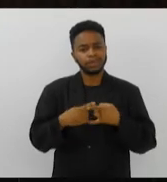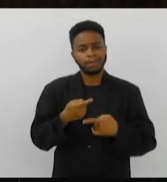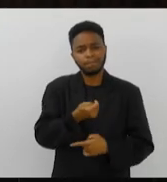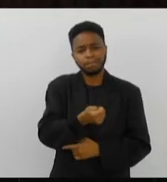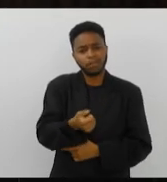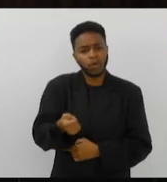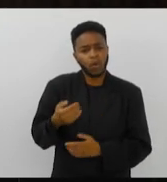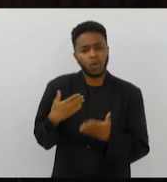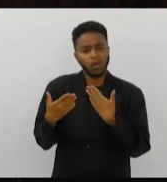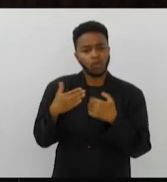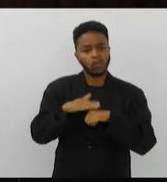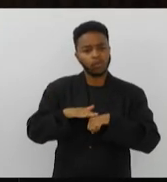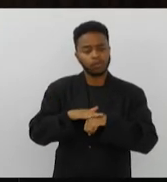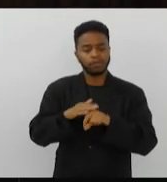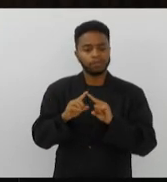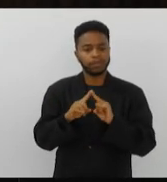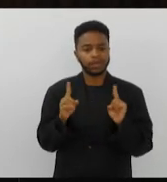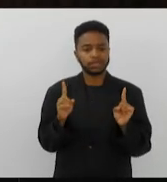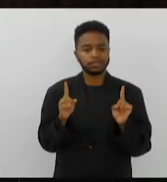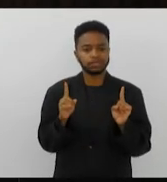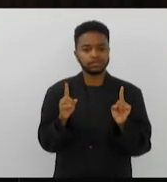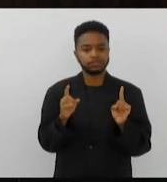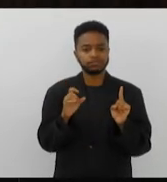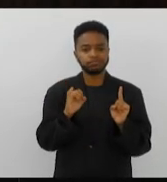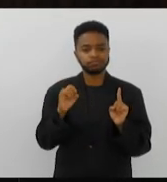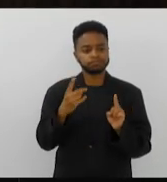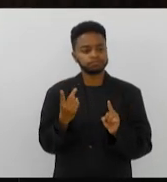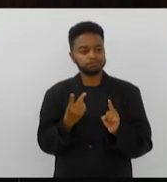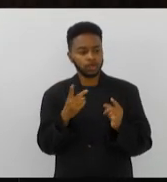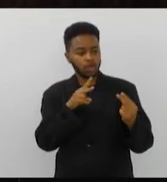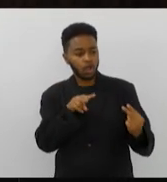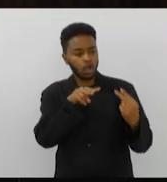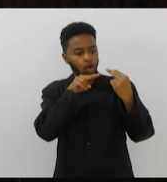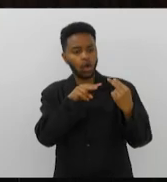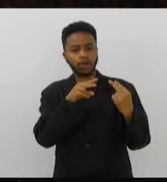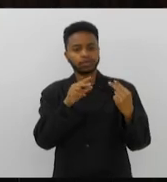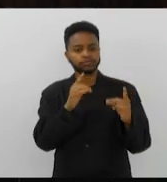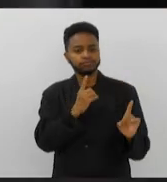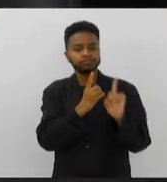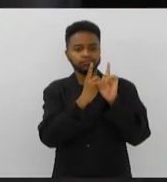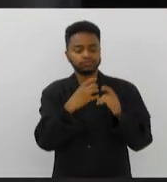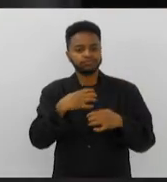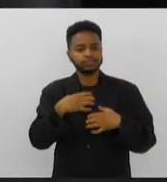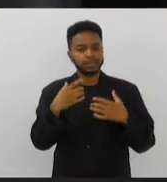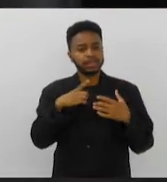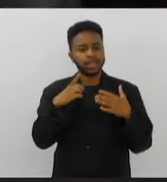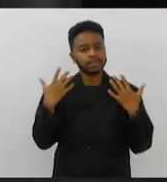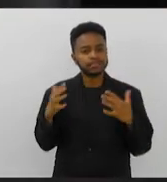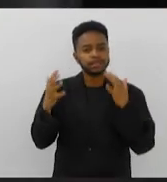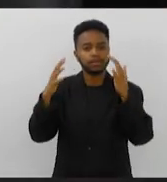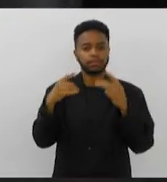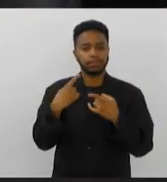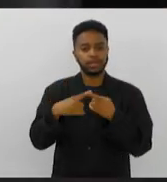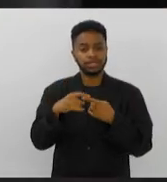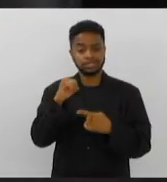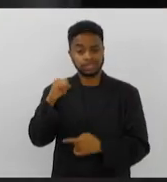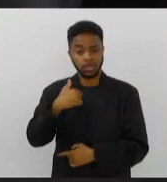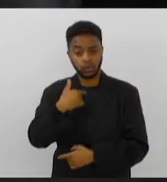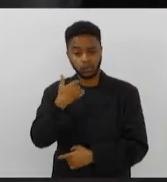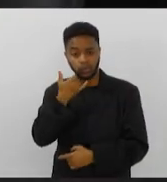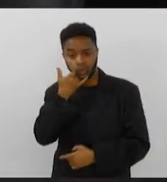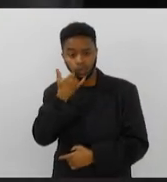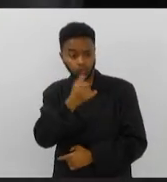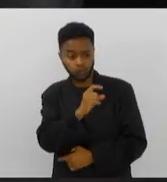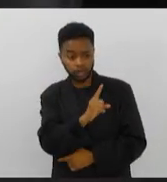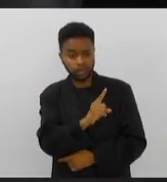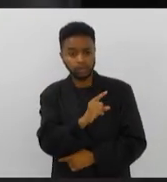fala mas quando a gente se Olha quando a gente se encontra é uma festa porque quando eu não ligo para você é melhor